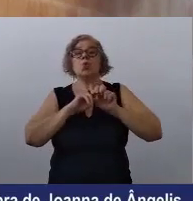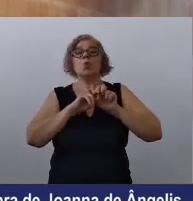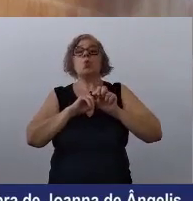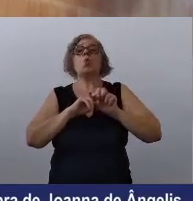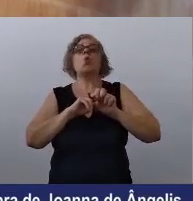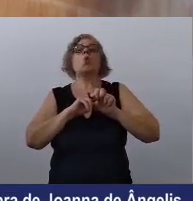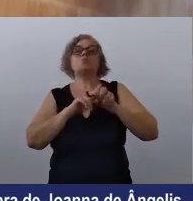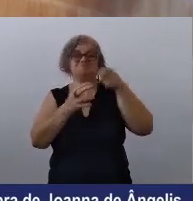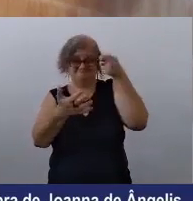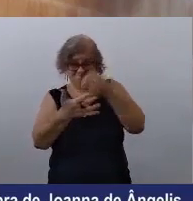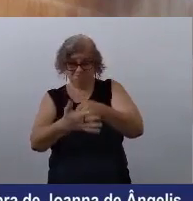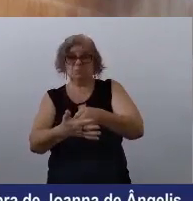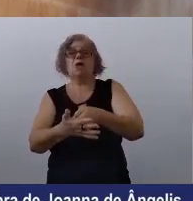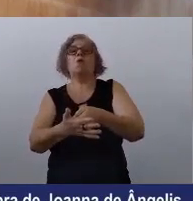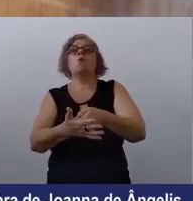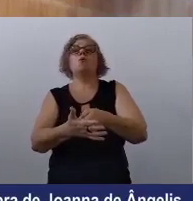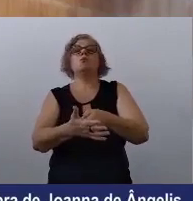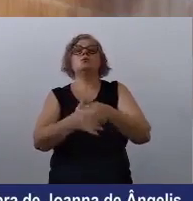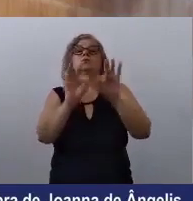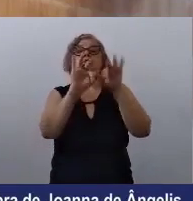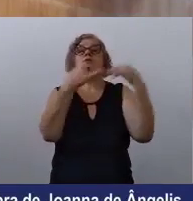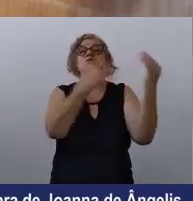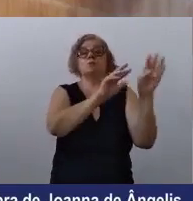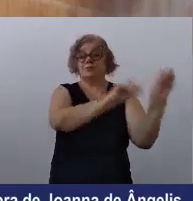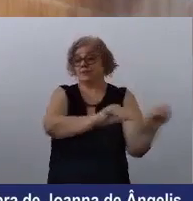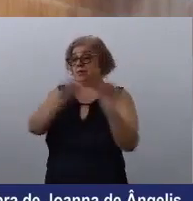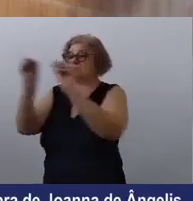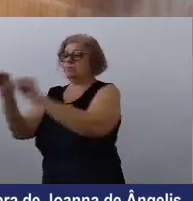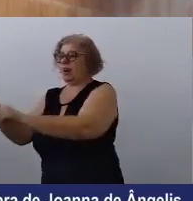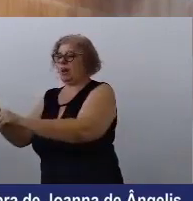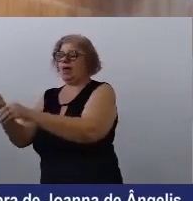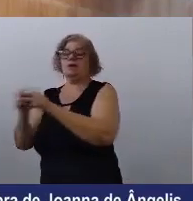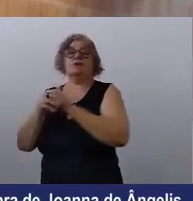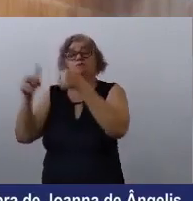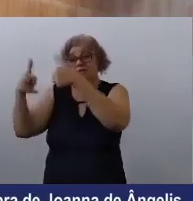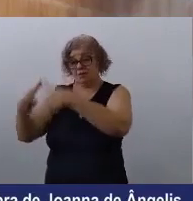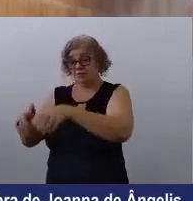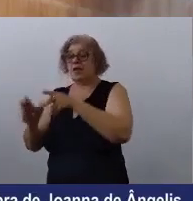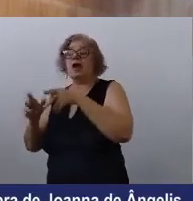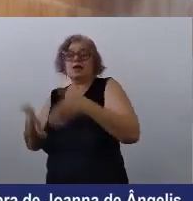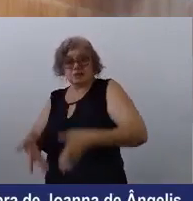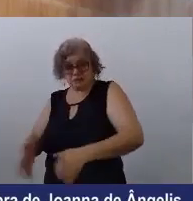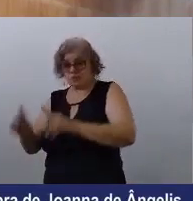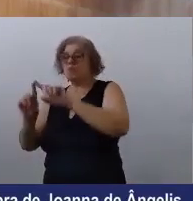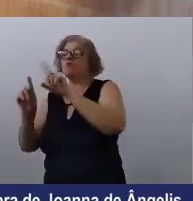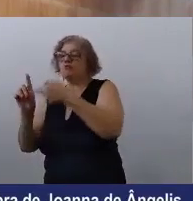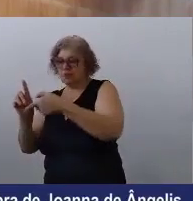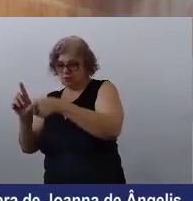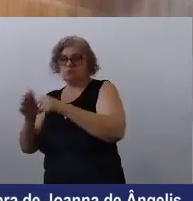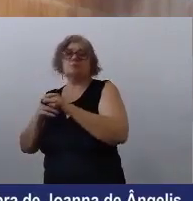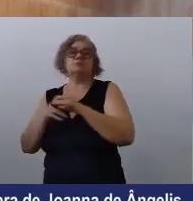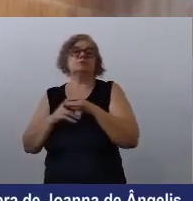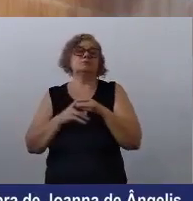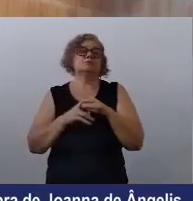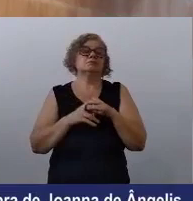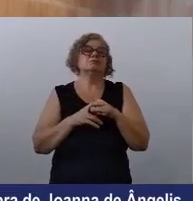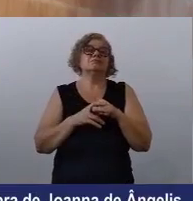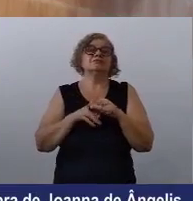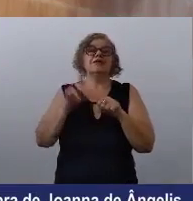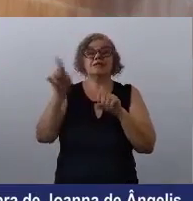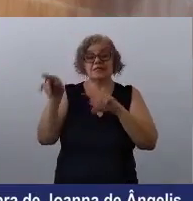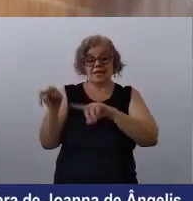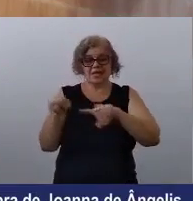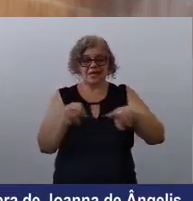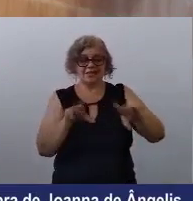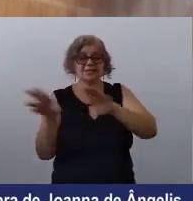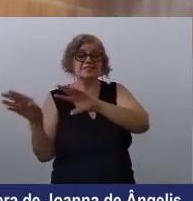desejo e imposição familiar passaram a estar vivendo na clausura. Ela disse que essa sua jornada foi uma jornada que ela pôde